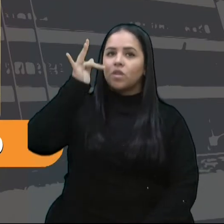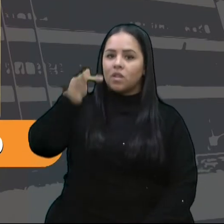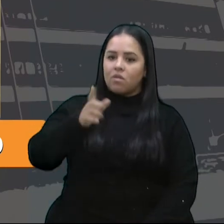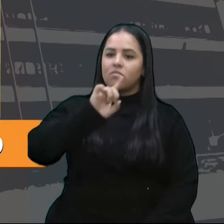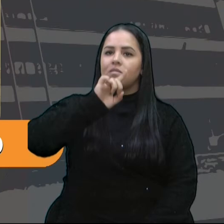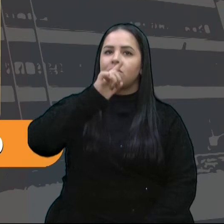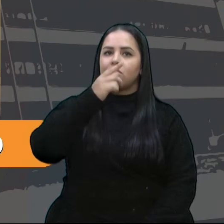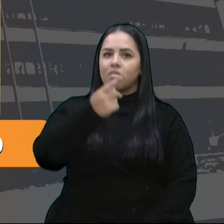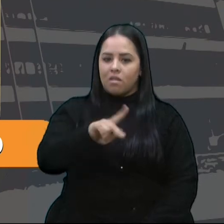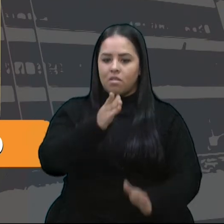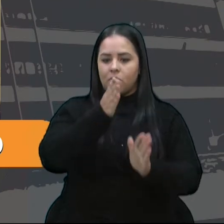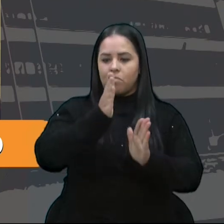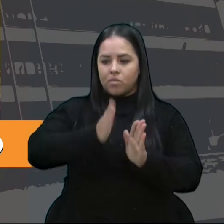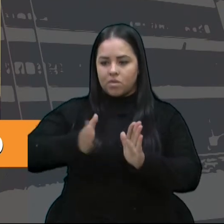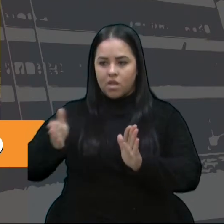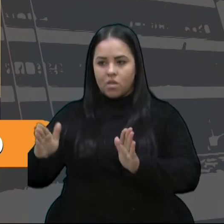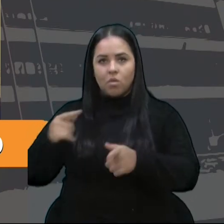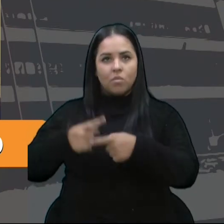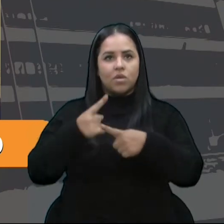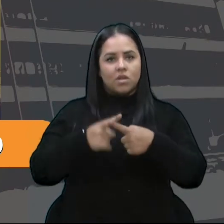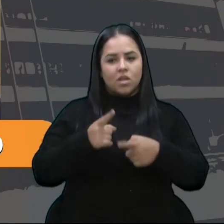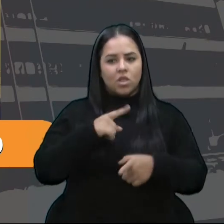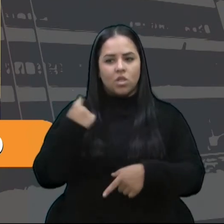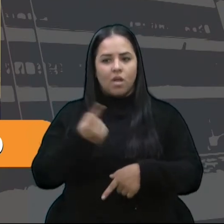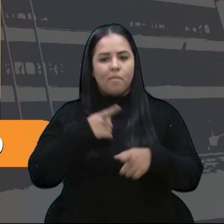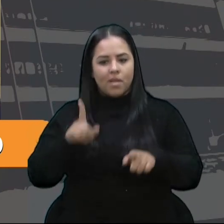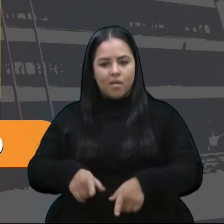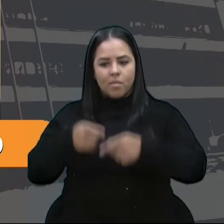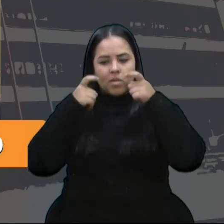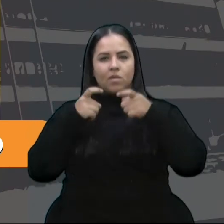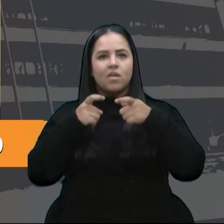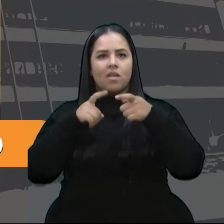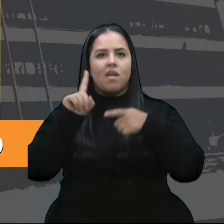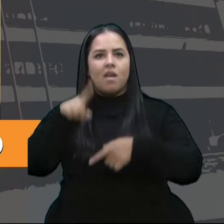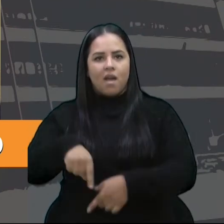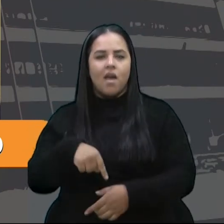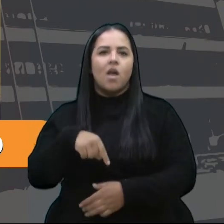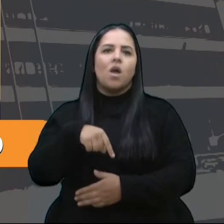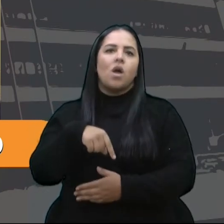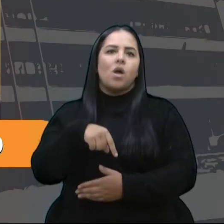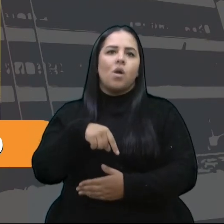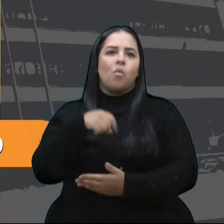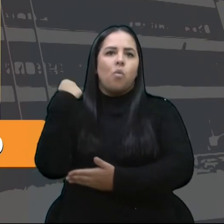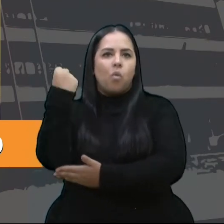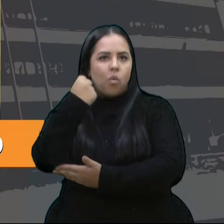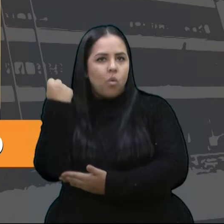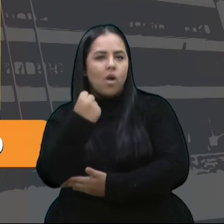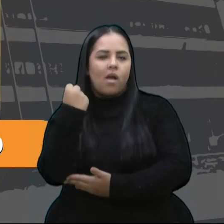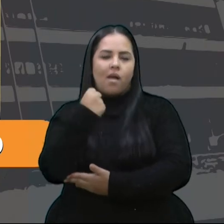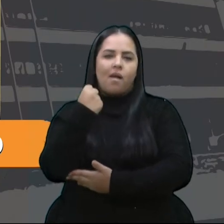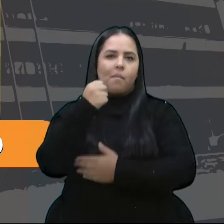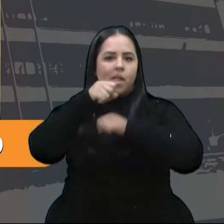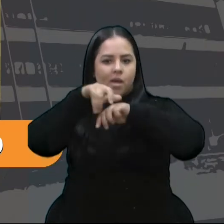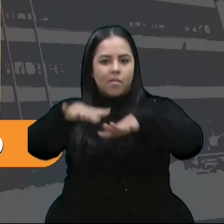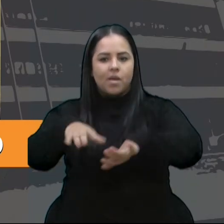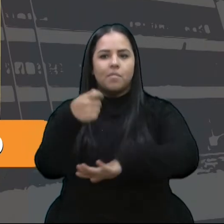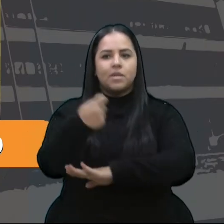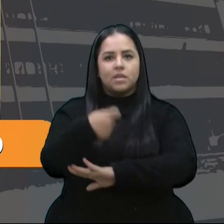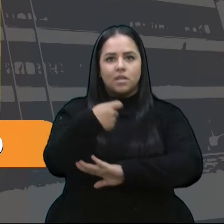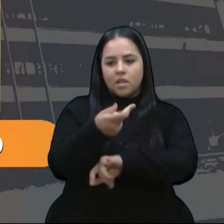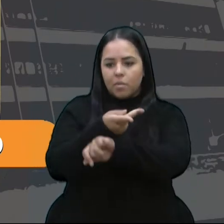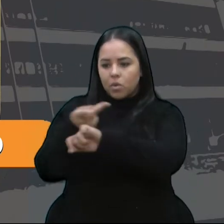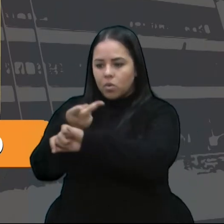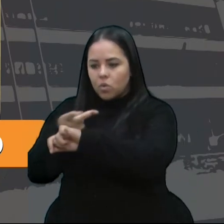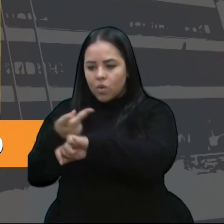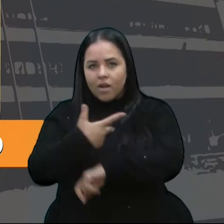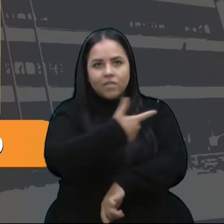processo. Desde o momento em que se percebeu a gravidade da pandemia, já deveria ter ocorrido a busca por vacinas pelo mundo afora. E